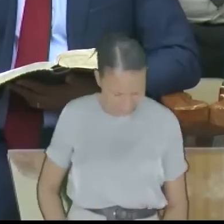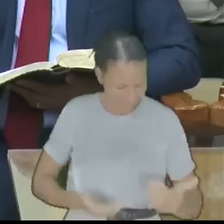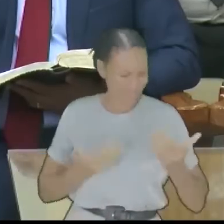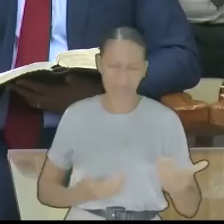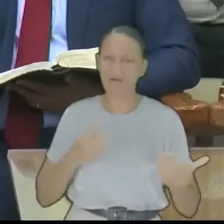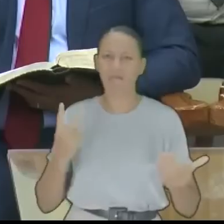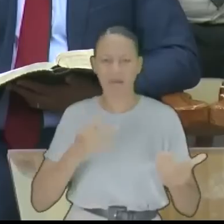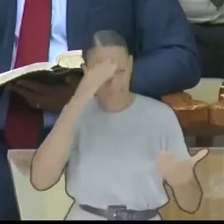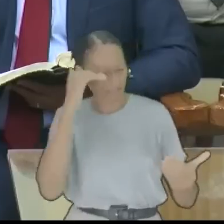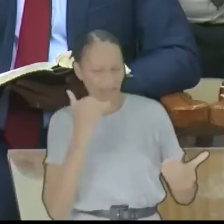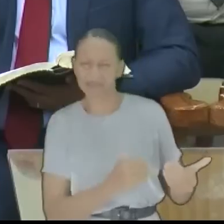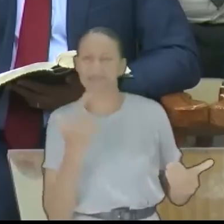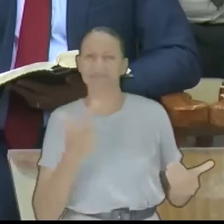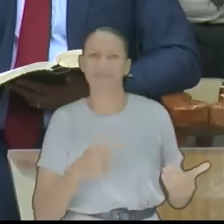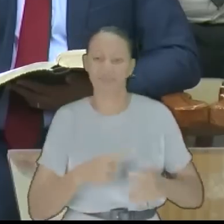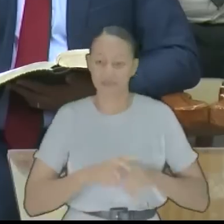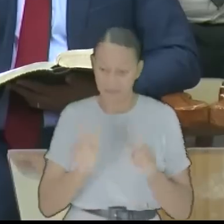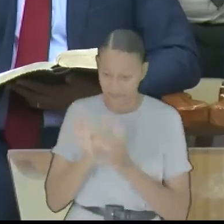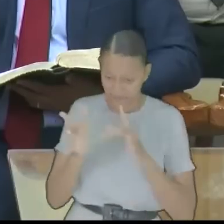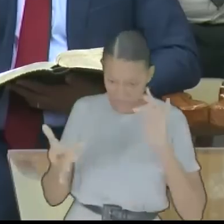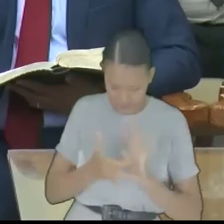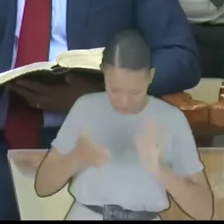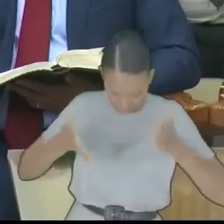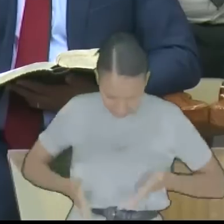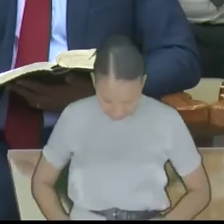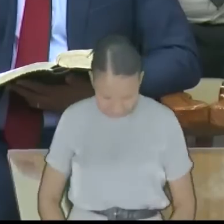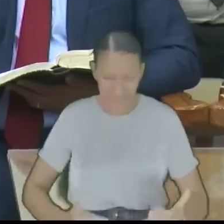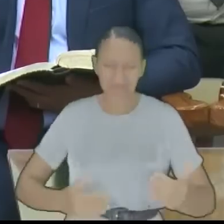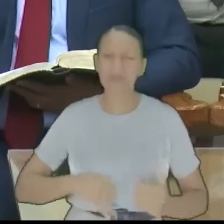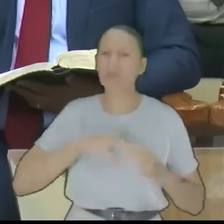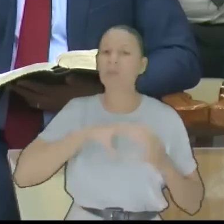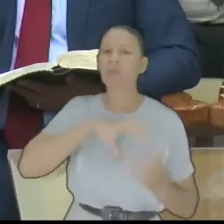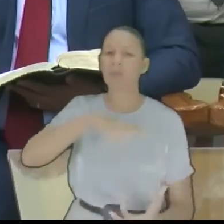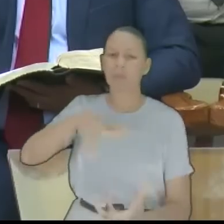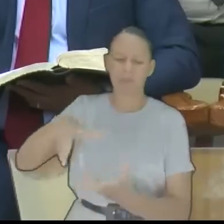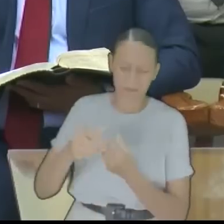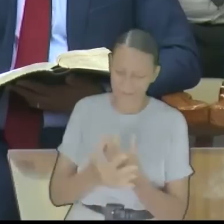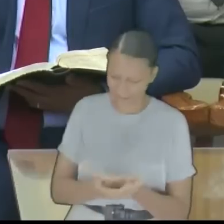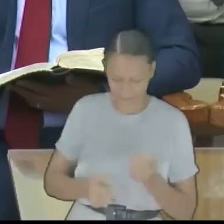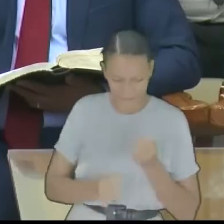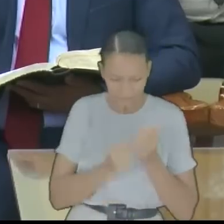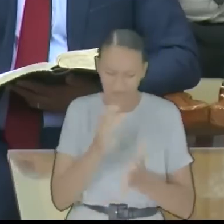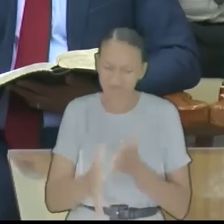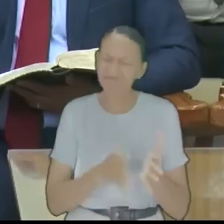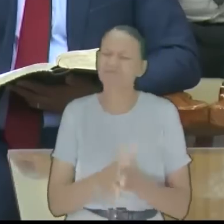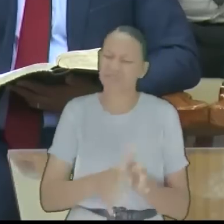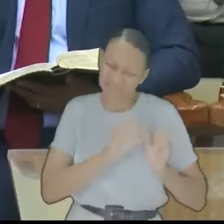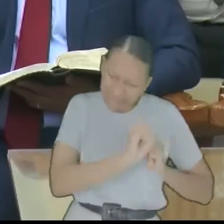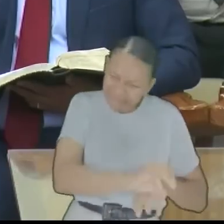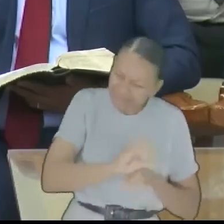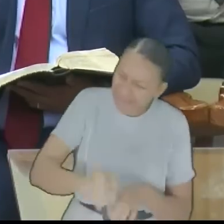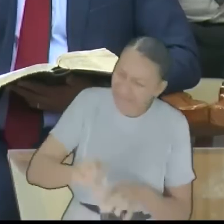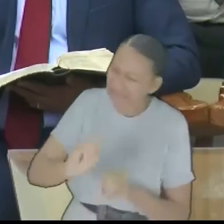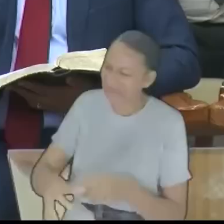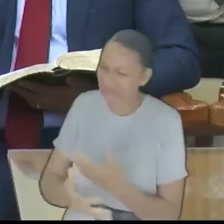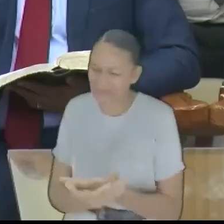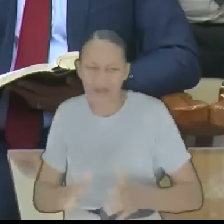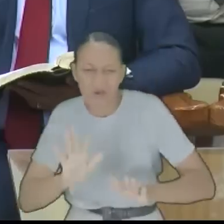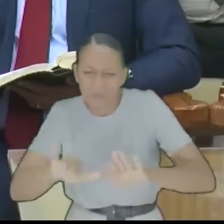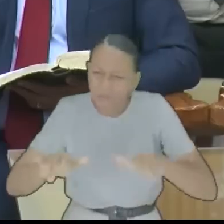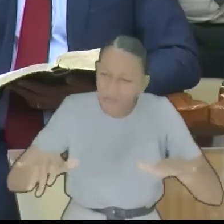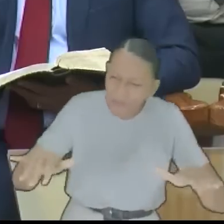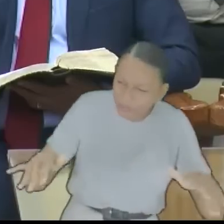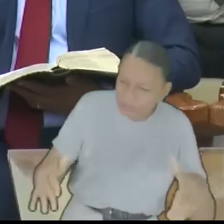não tinha valor. Mas quando Cristo veio à terra, ele deu a sua doutrina, ele disse: